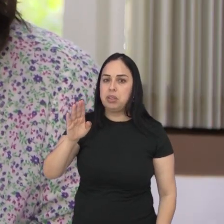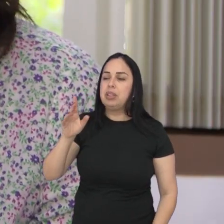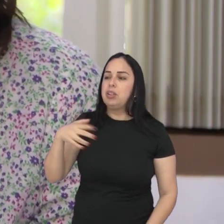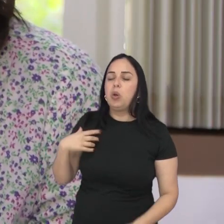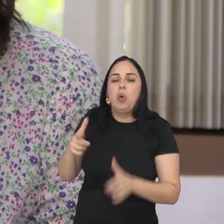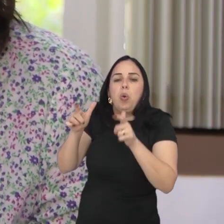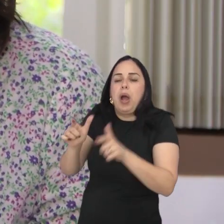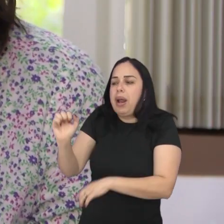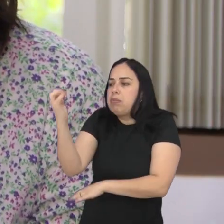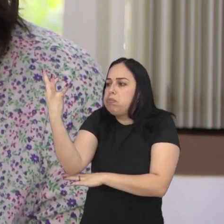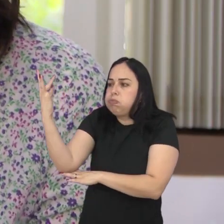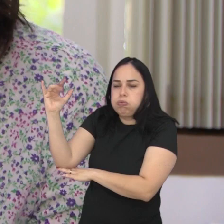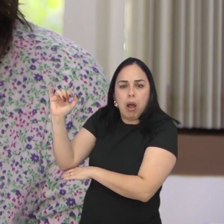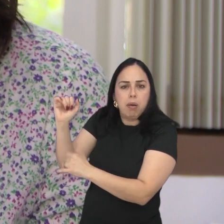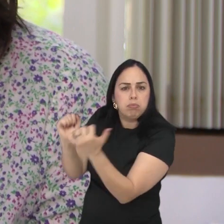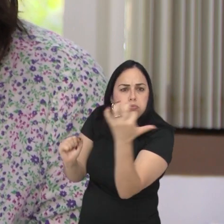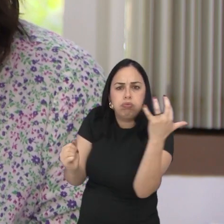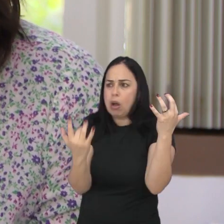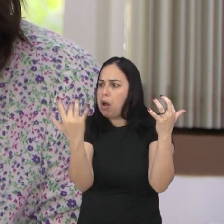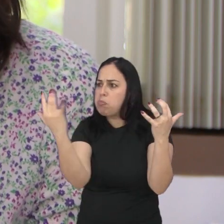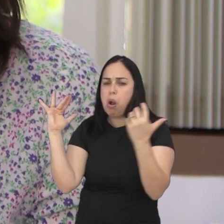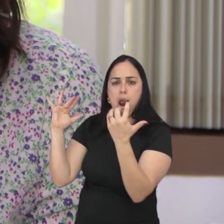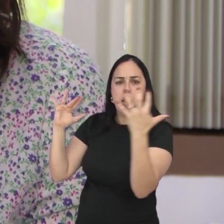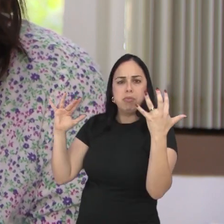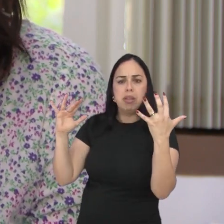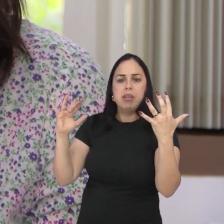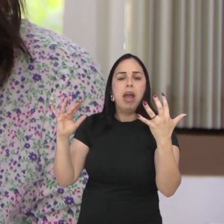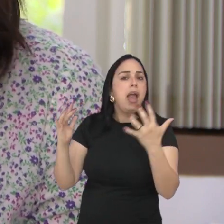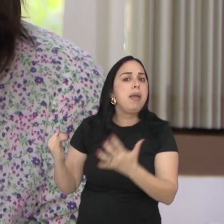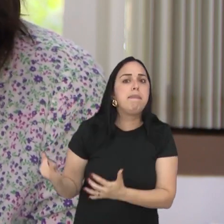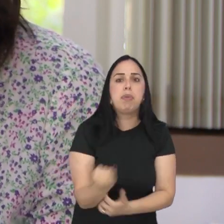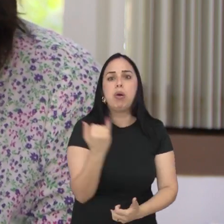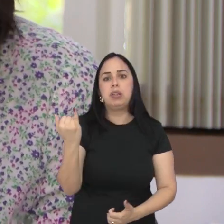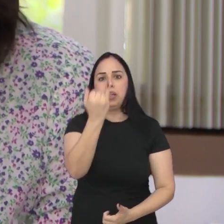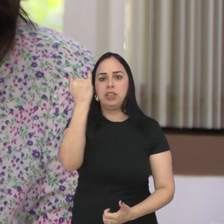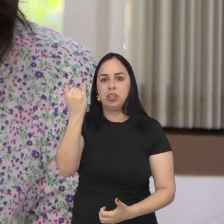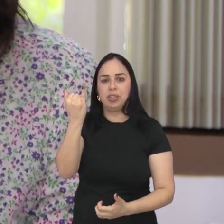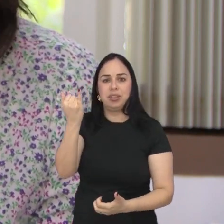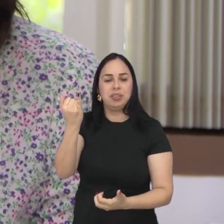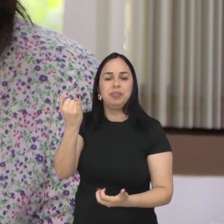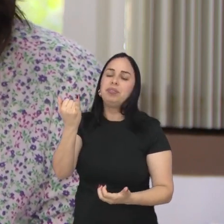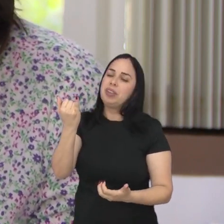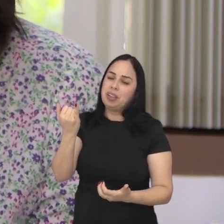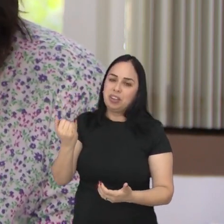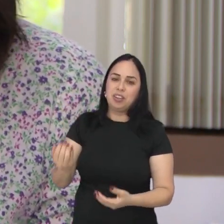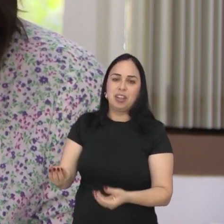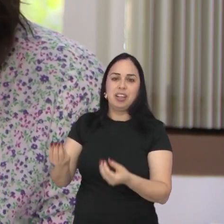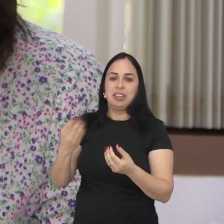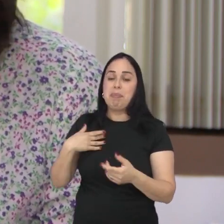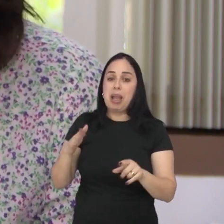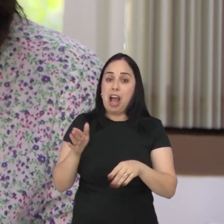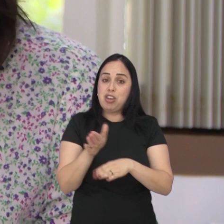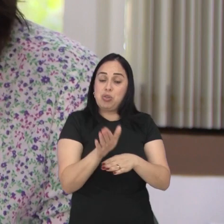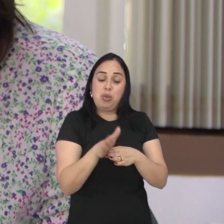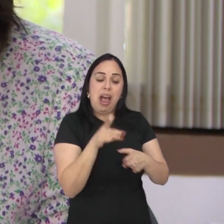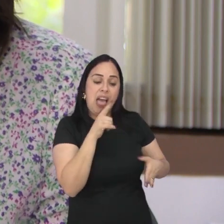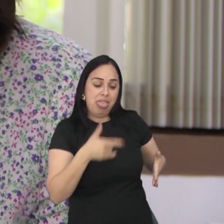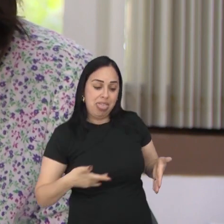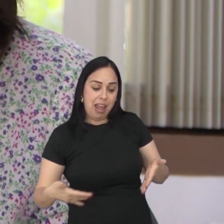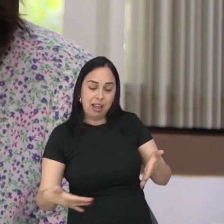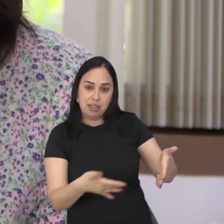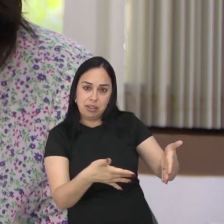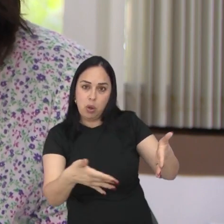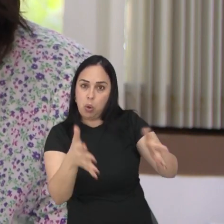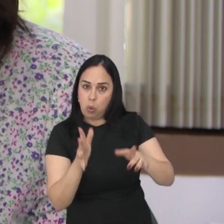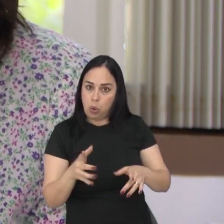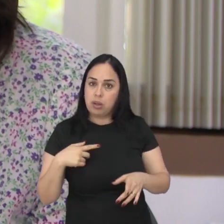coberturas mais florestadas, ela tem um papel muito importante na ciclagem de nutrientes e no ciclo hidrológico,